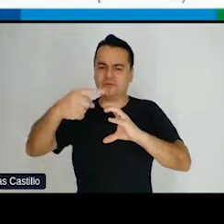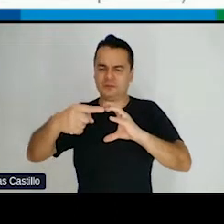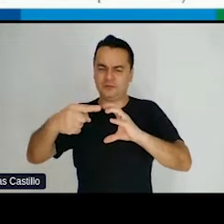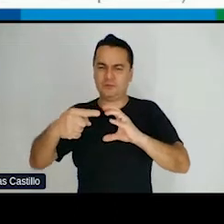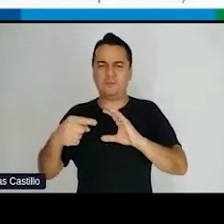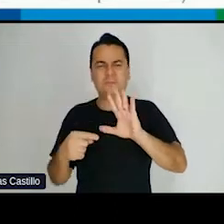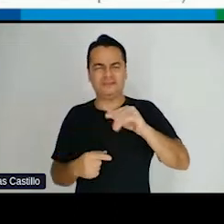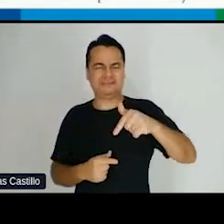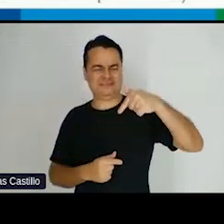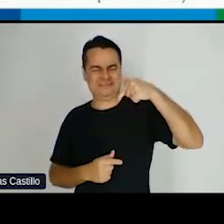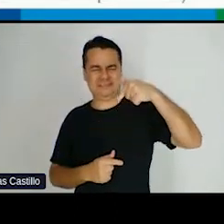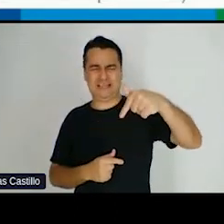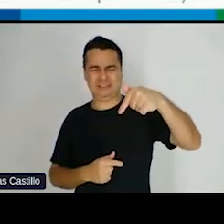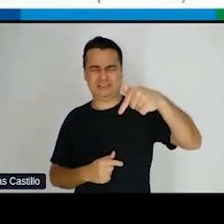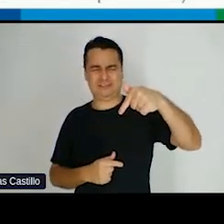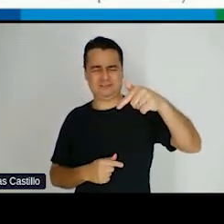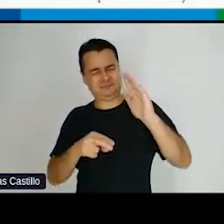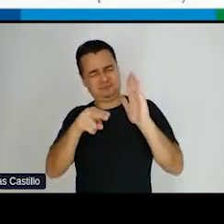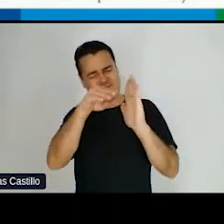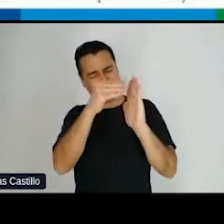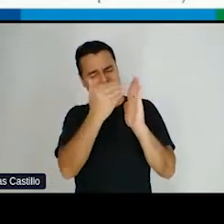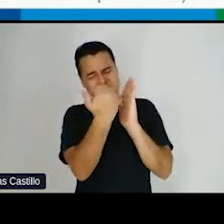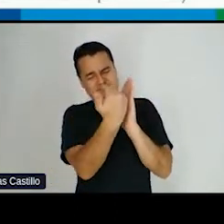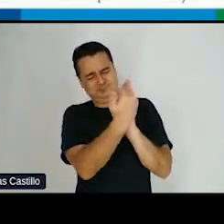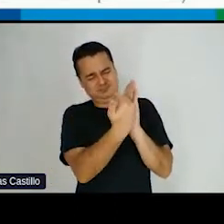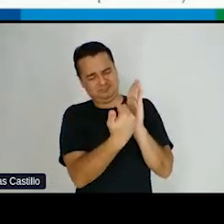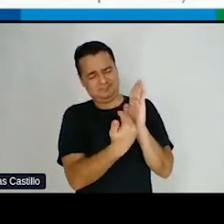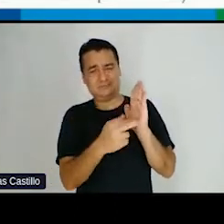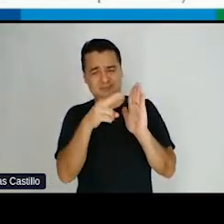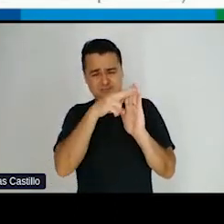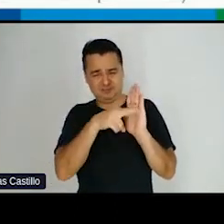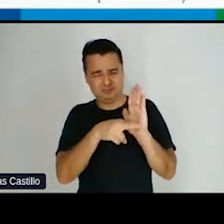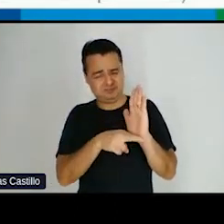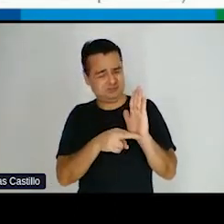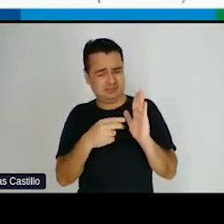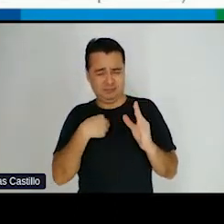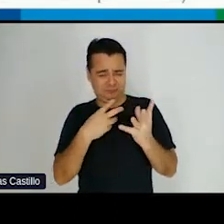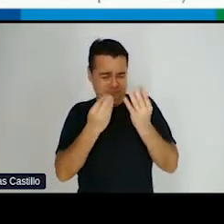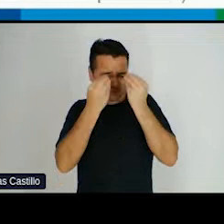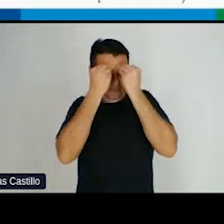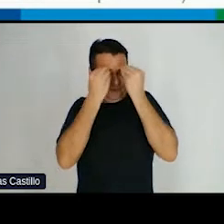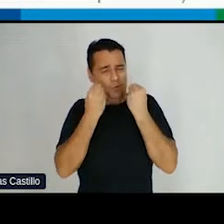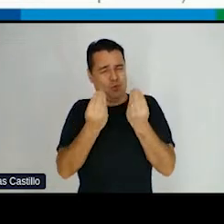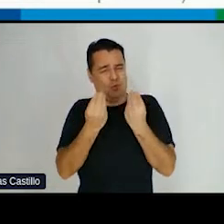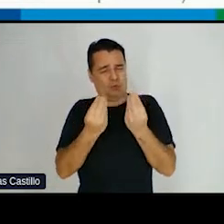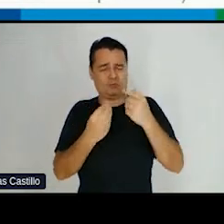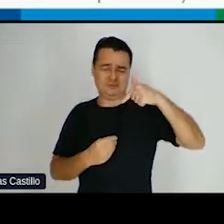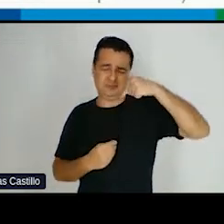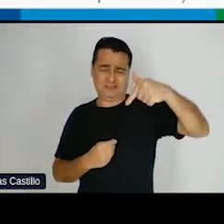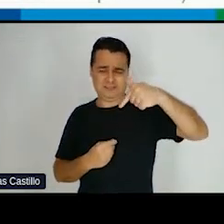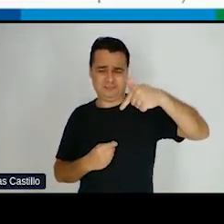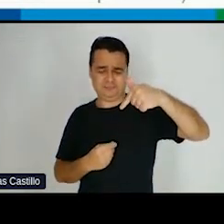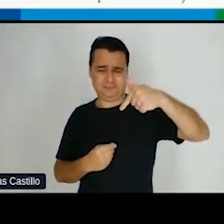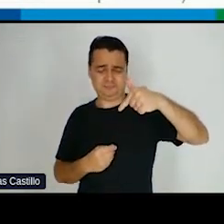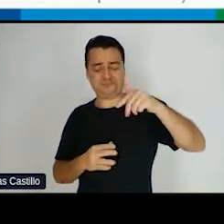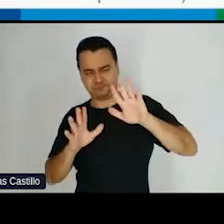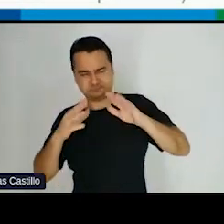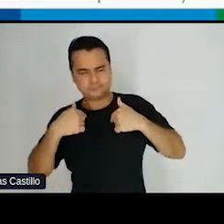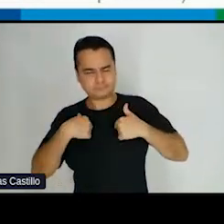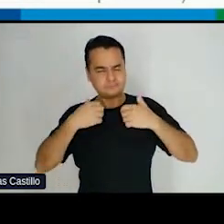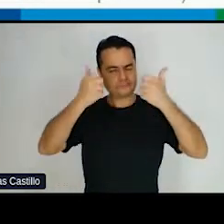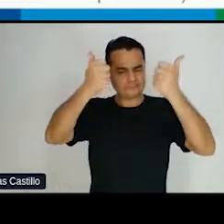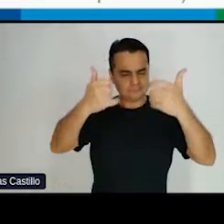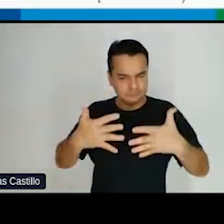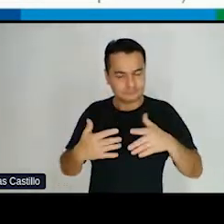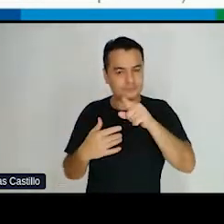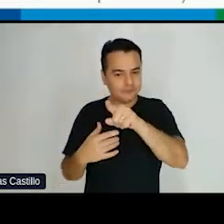são 7 princípios. Como que eu vou gravar isso, né? Conforme eu for falando, eu acredito que vai ficar